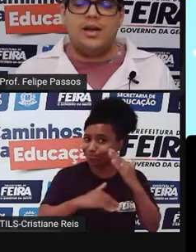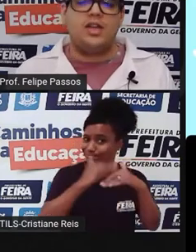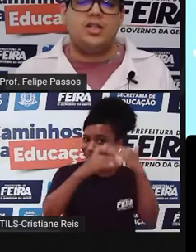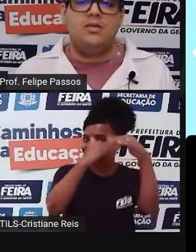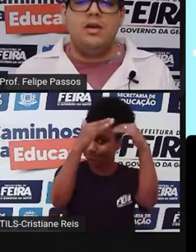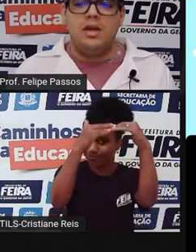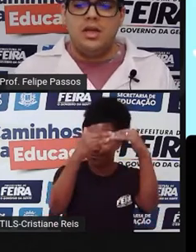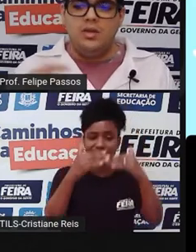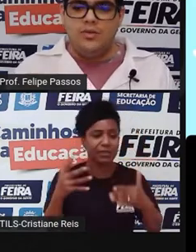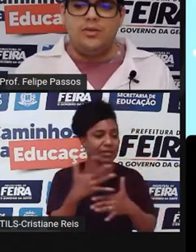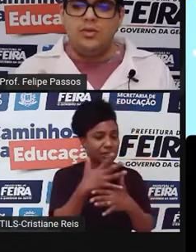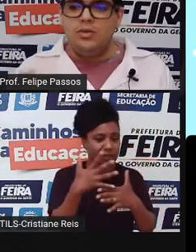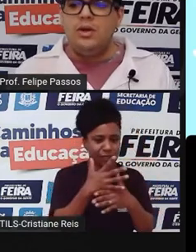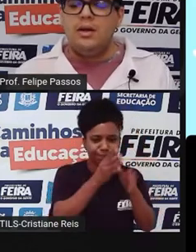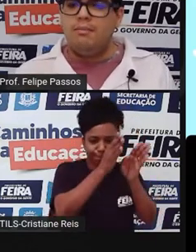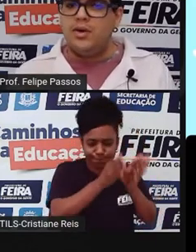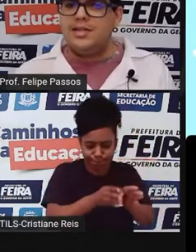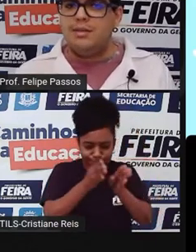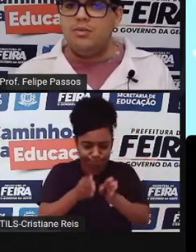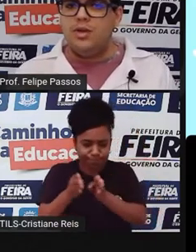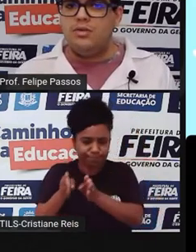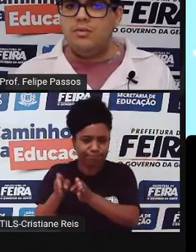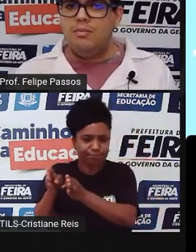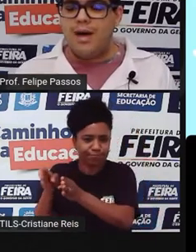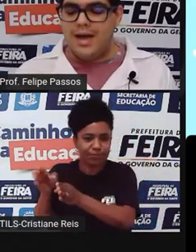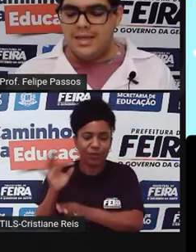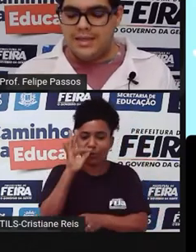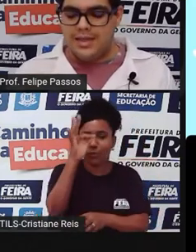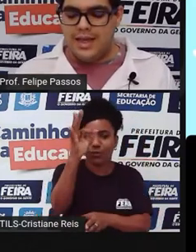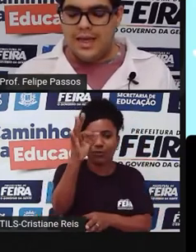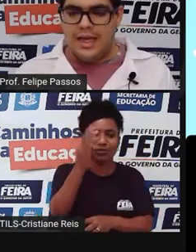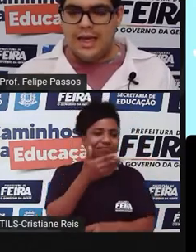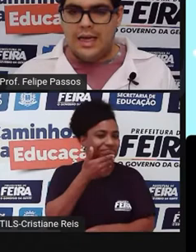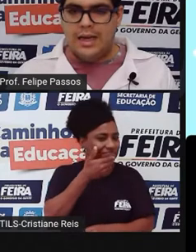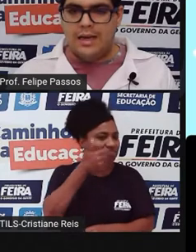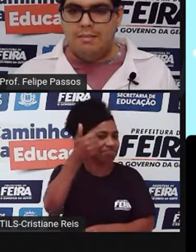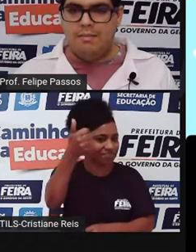é uma questão e no futuro pode ser muito mais